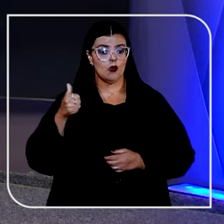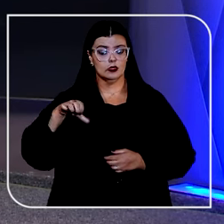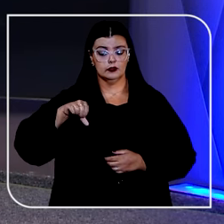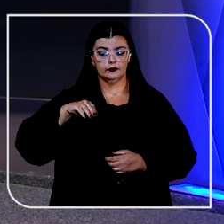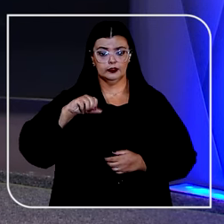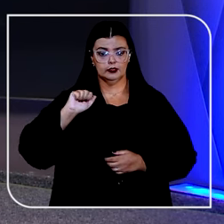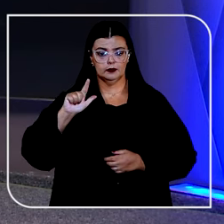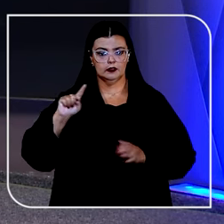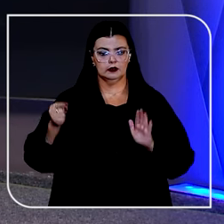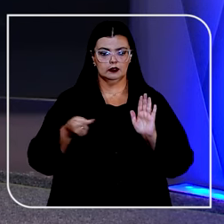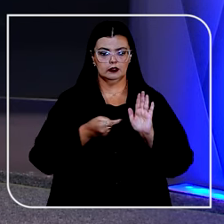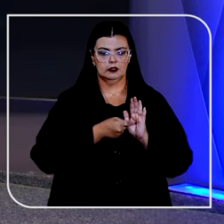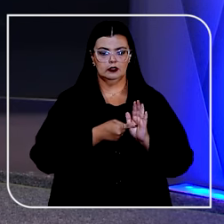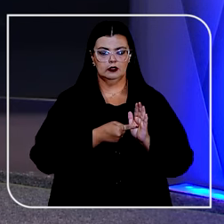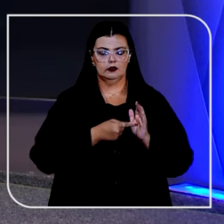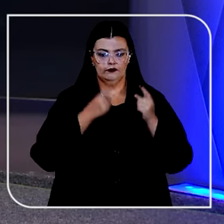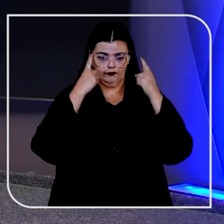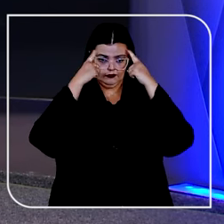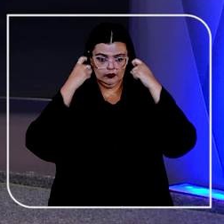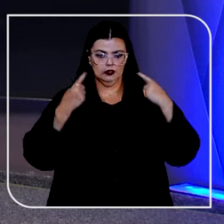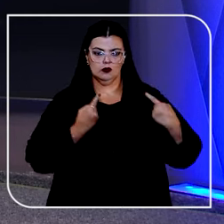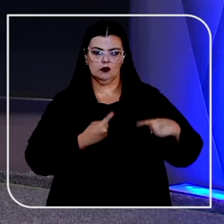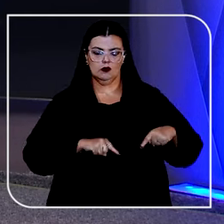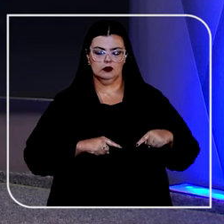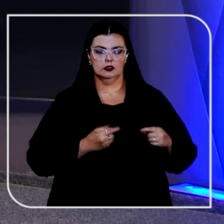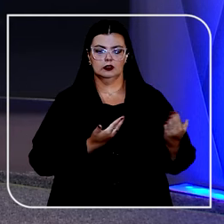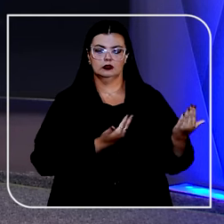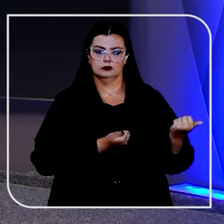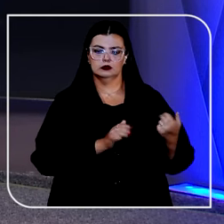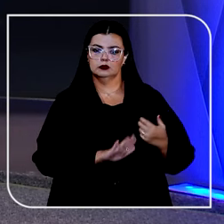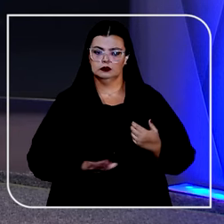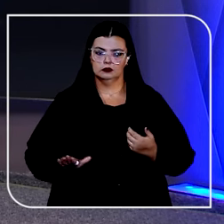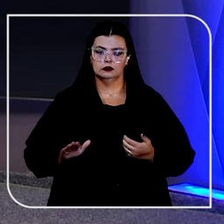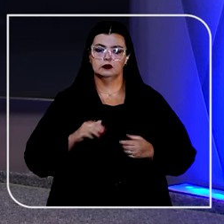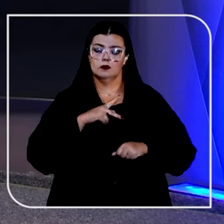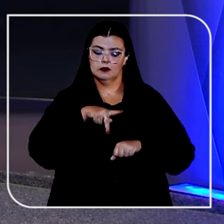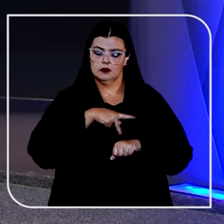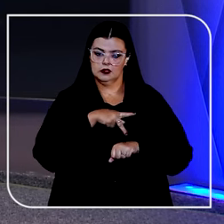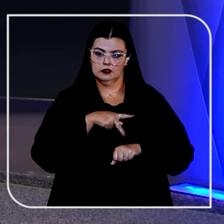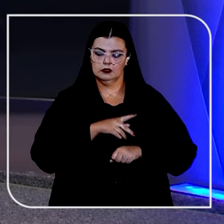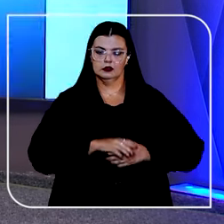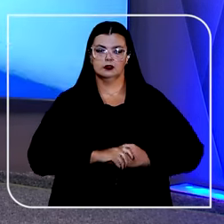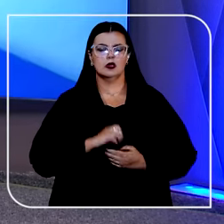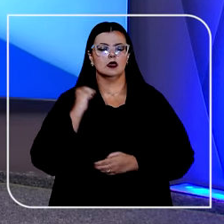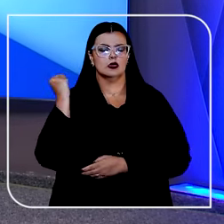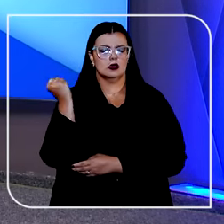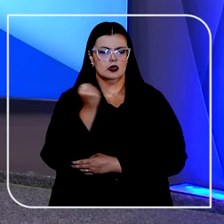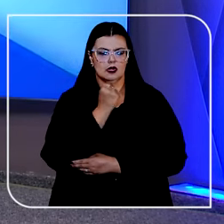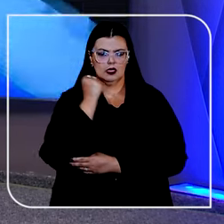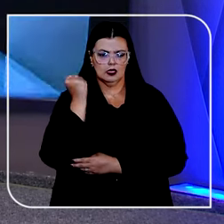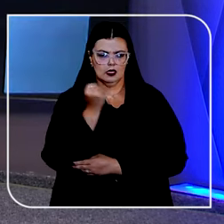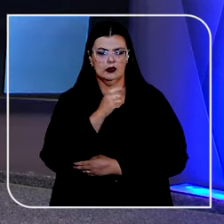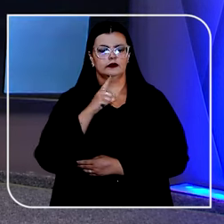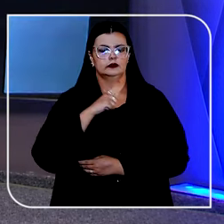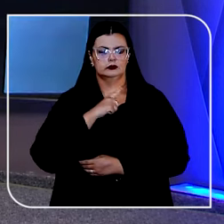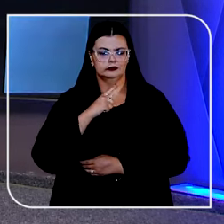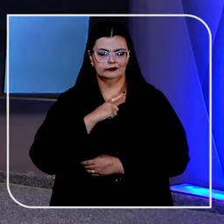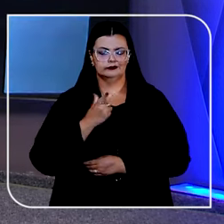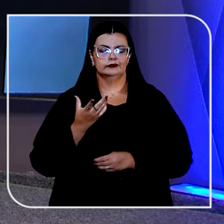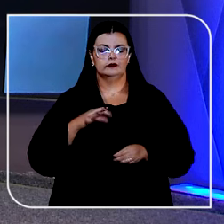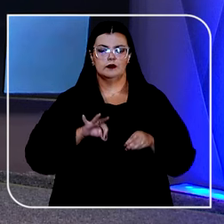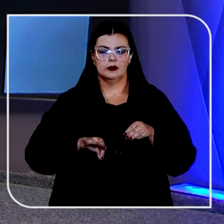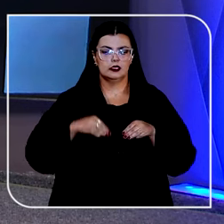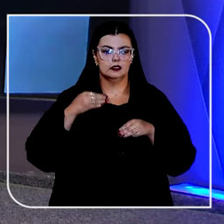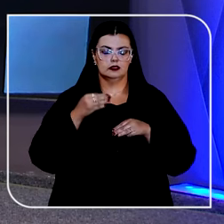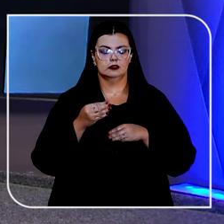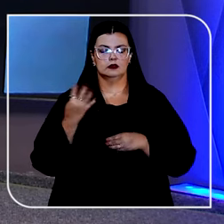90.000 denúncias de violência contra crianças e adolescentes no País É nesse grave cenário que os ministros